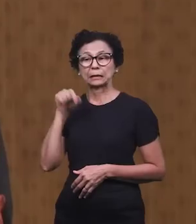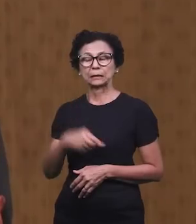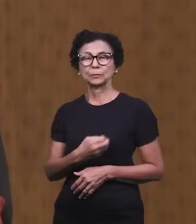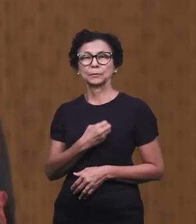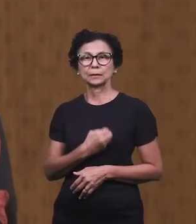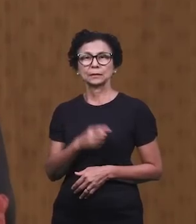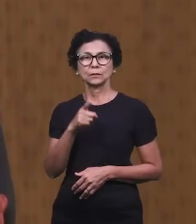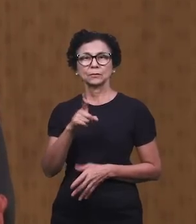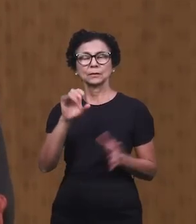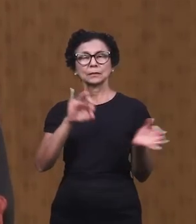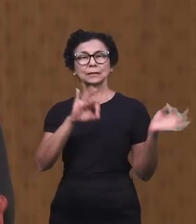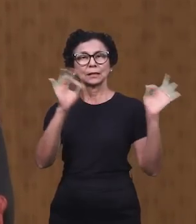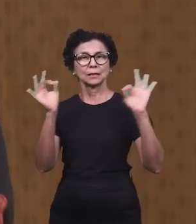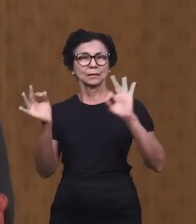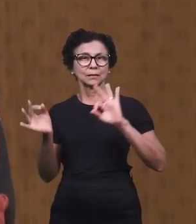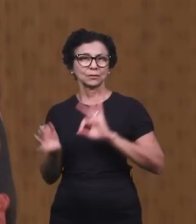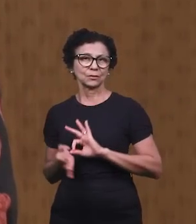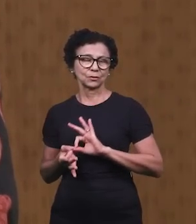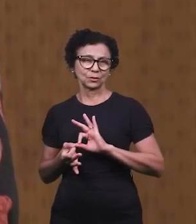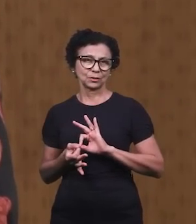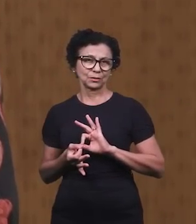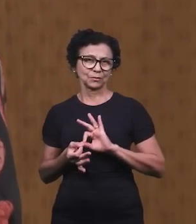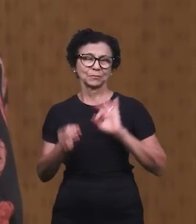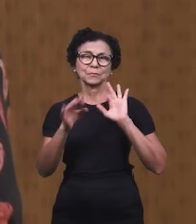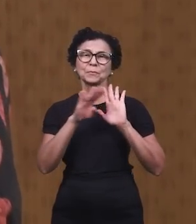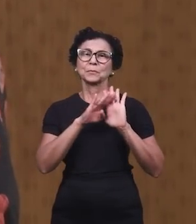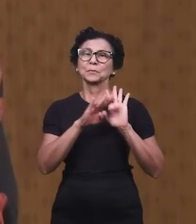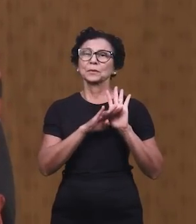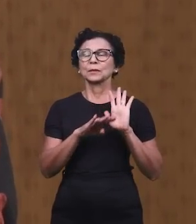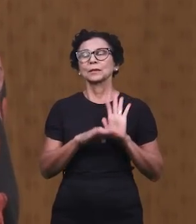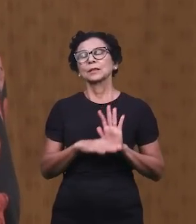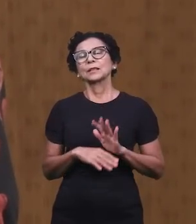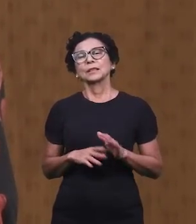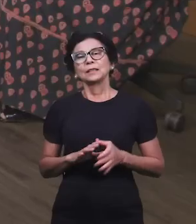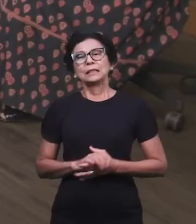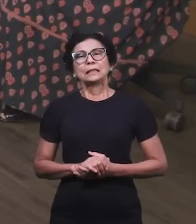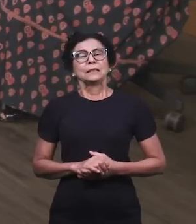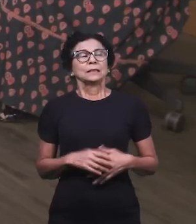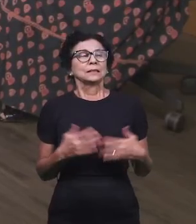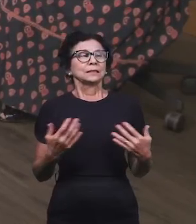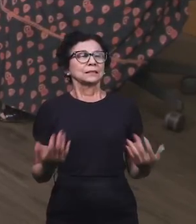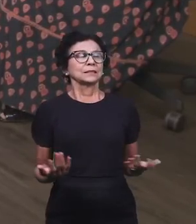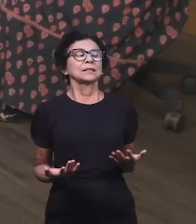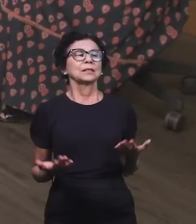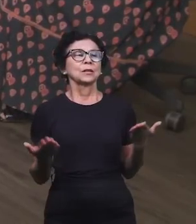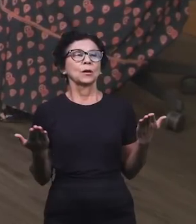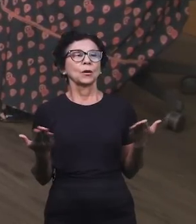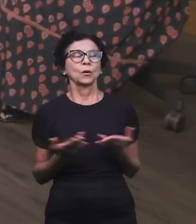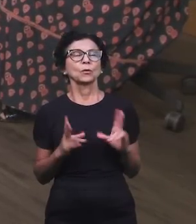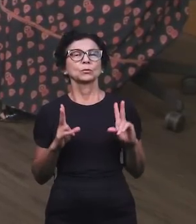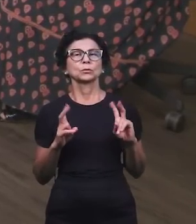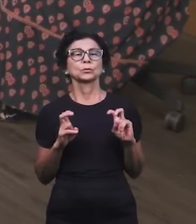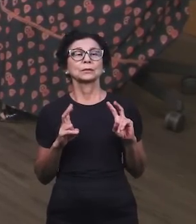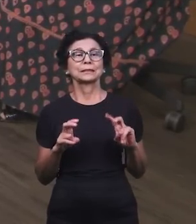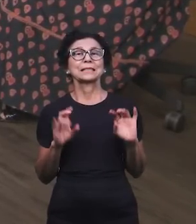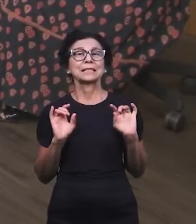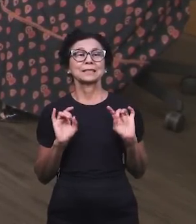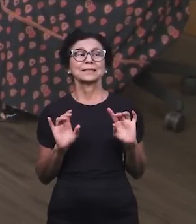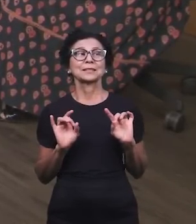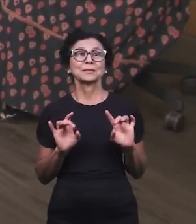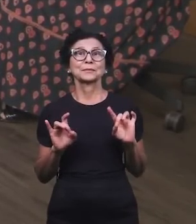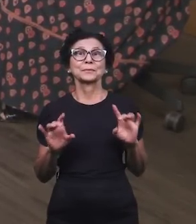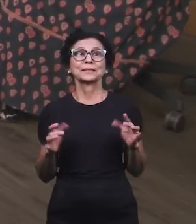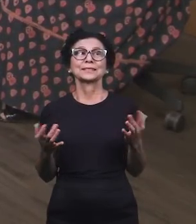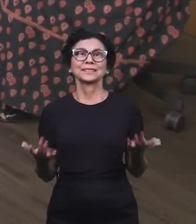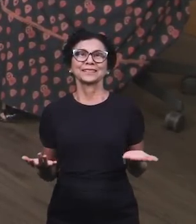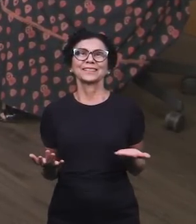assistindo, participando conosco deste programa. Hoje, pastor Josias, nós temos um tema muito especial. E aí mais